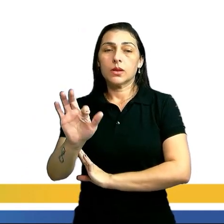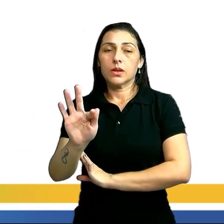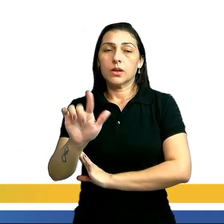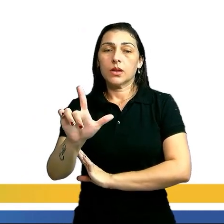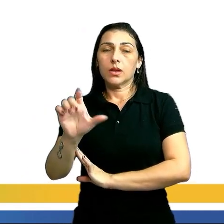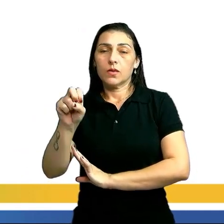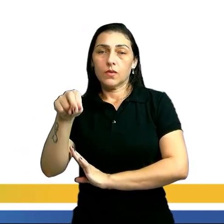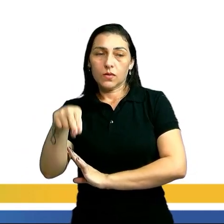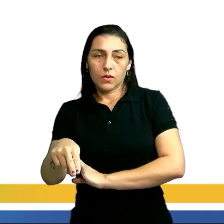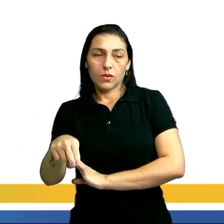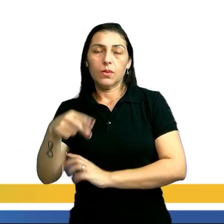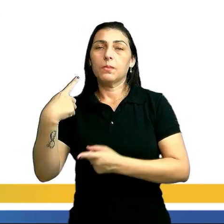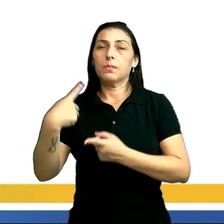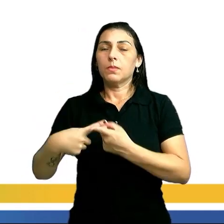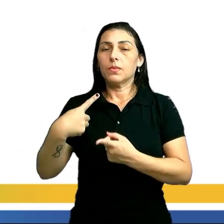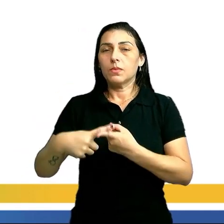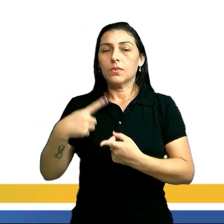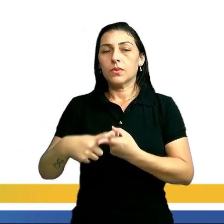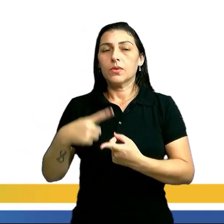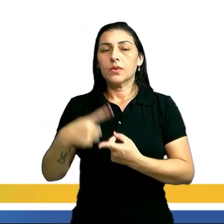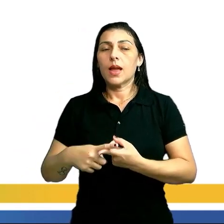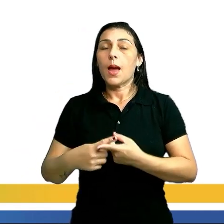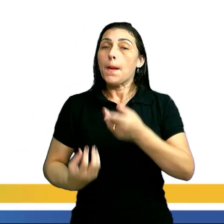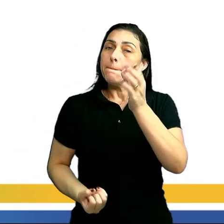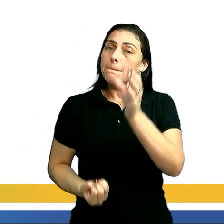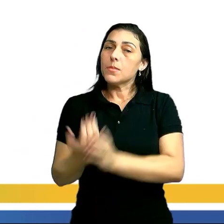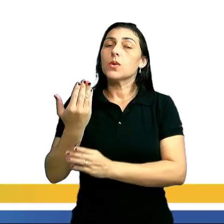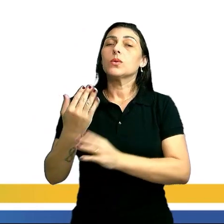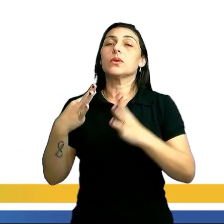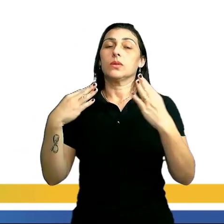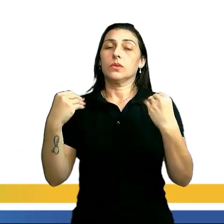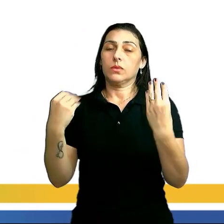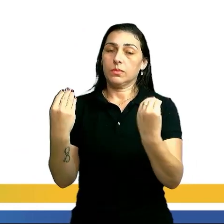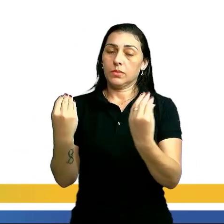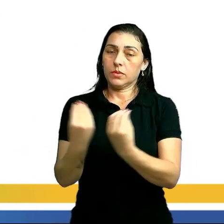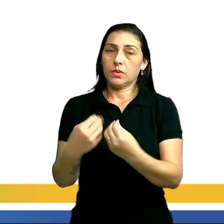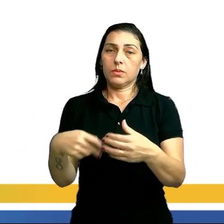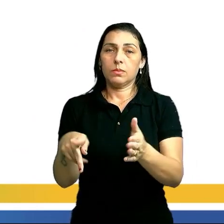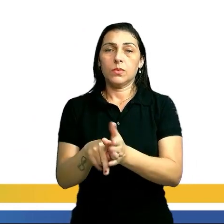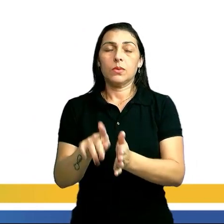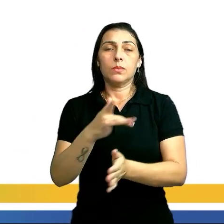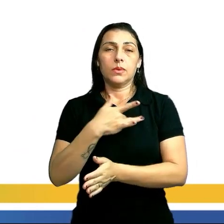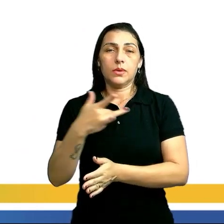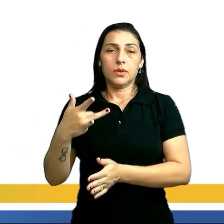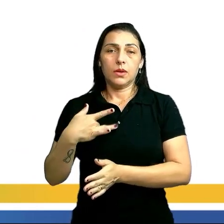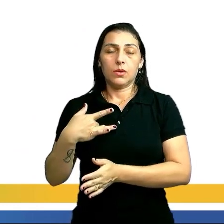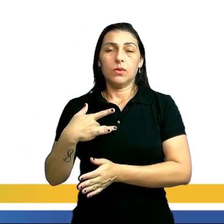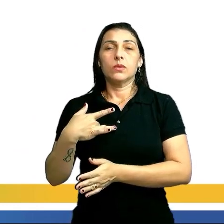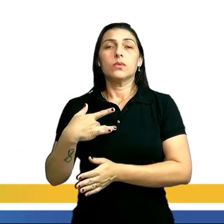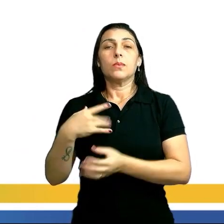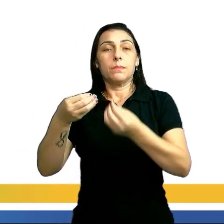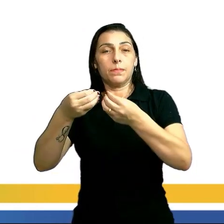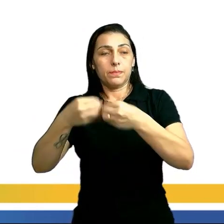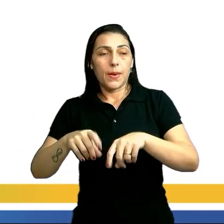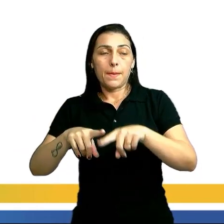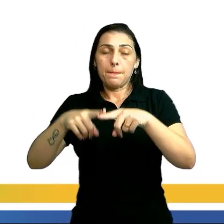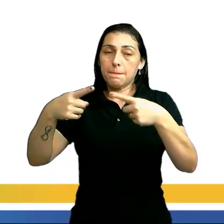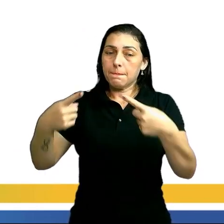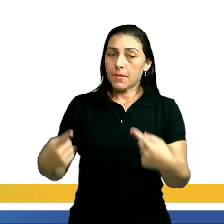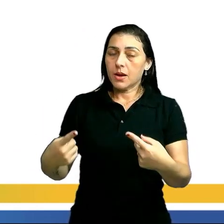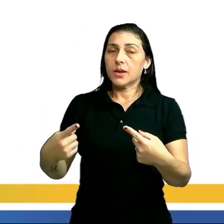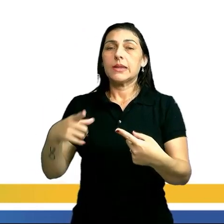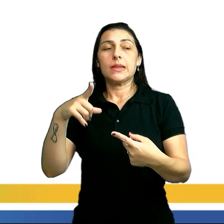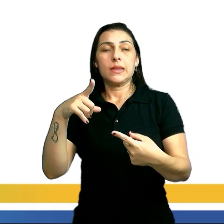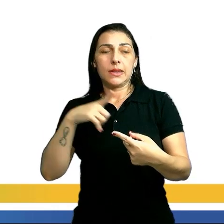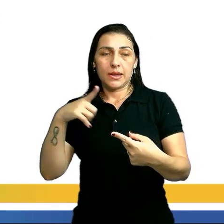por se tratar de produzir substâncias aí que fazem mal à saúde, tá? Mas o Teflon ele